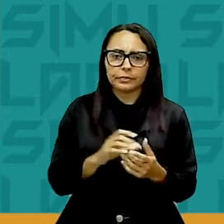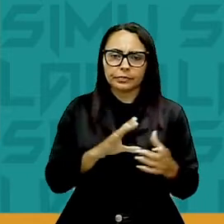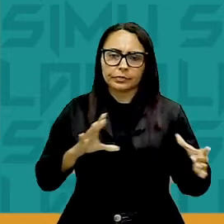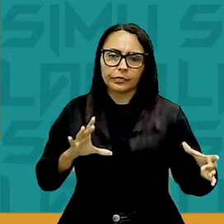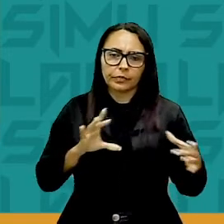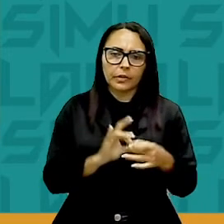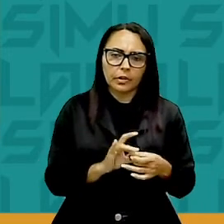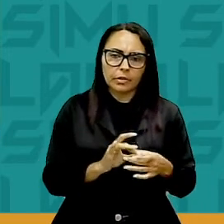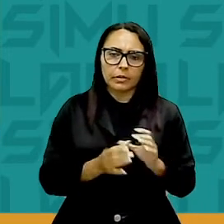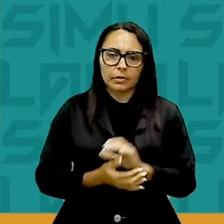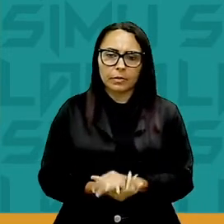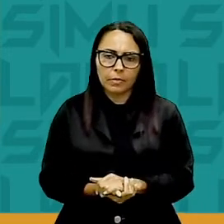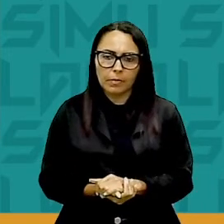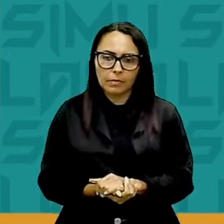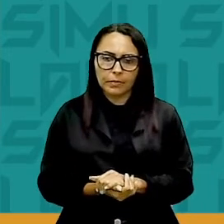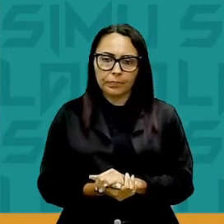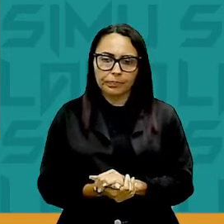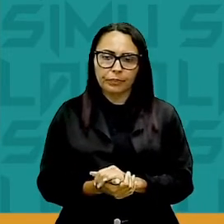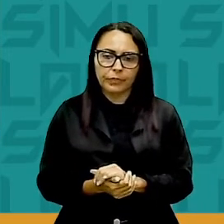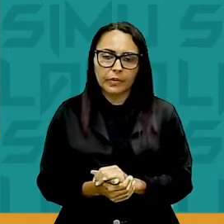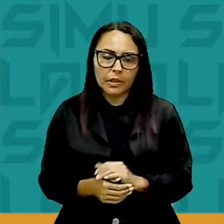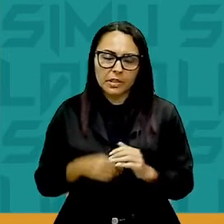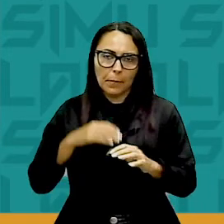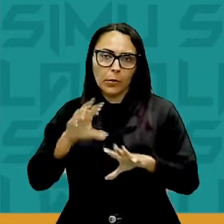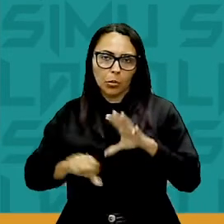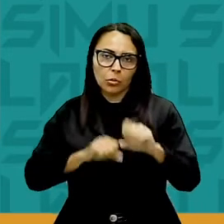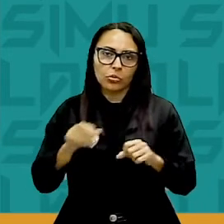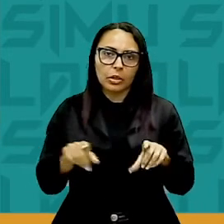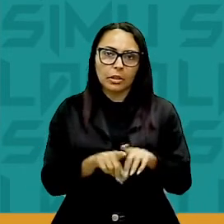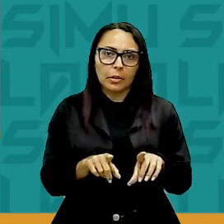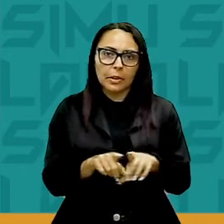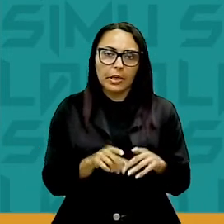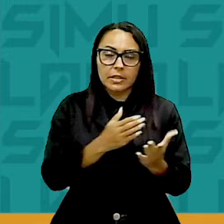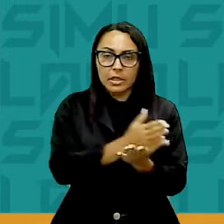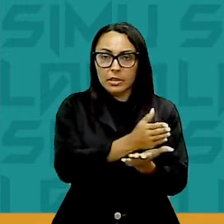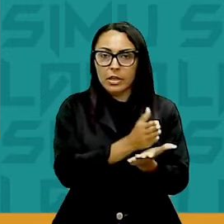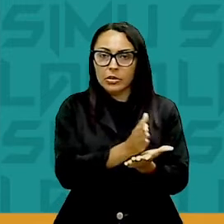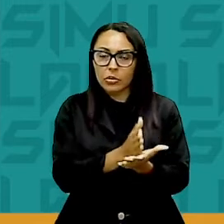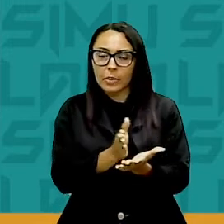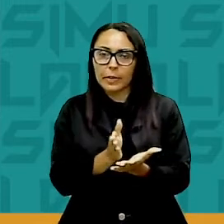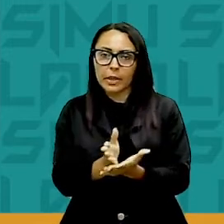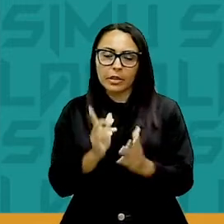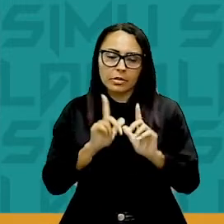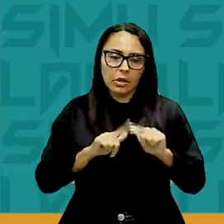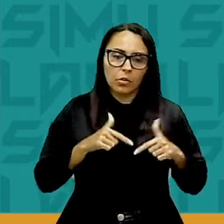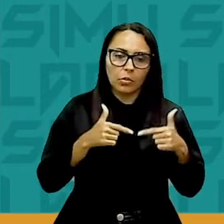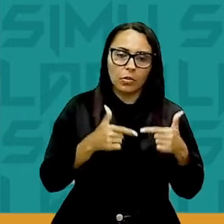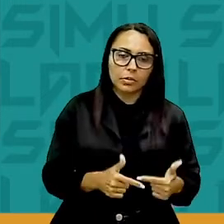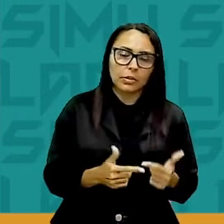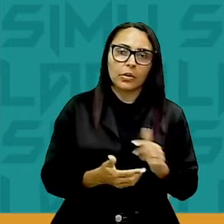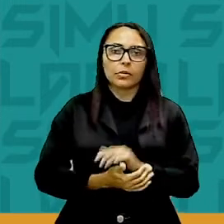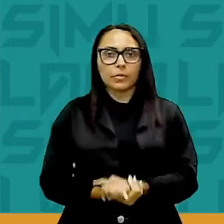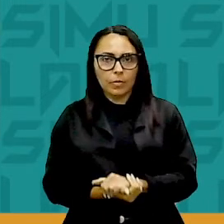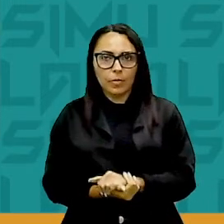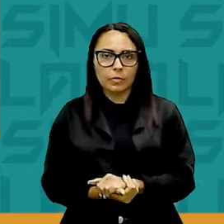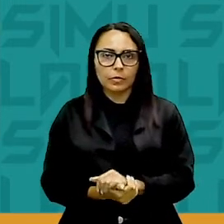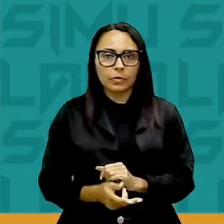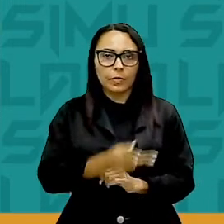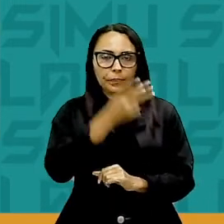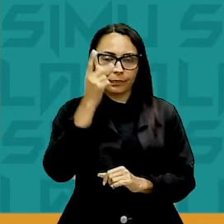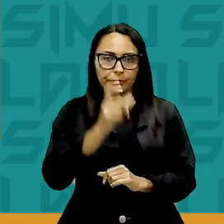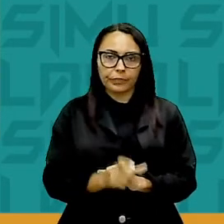engajamento, dessa busca, né? Ou dessa luta em relação às pessoas que